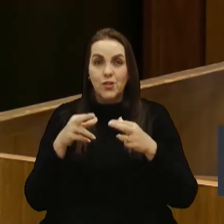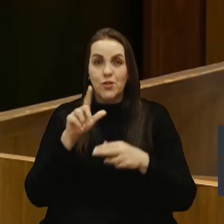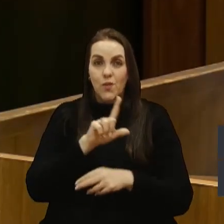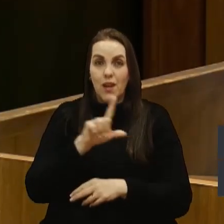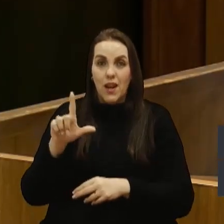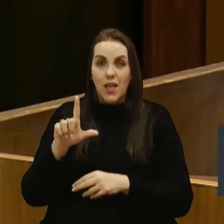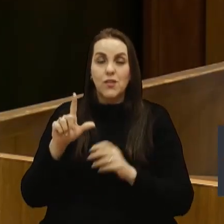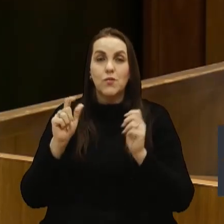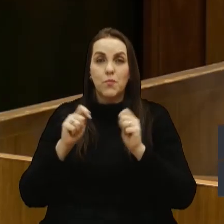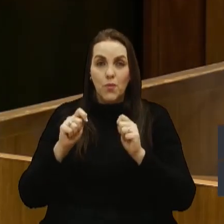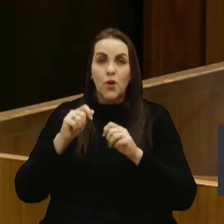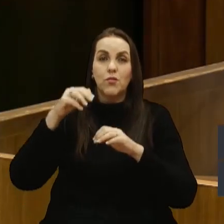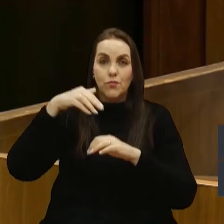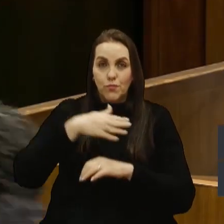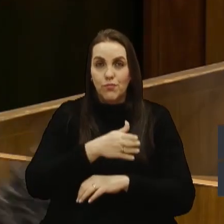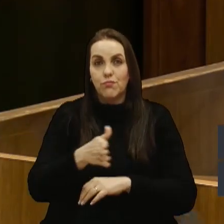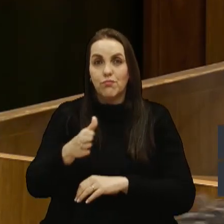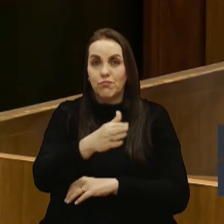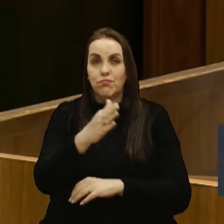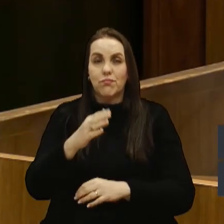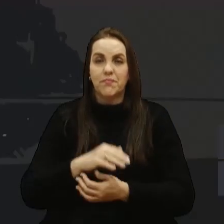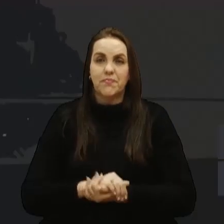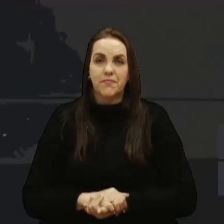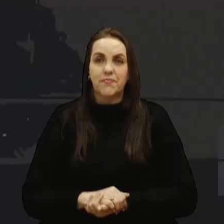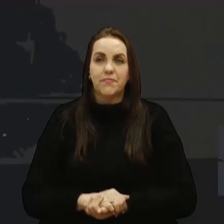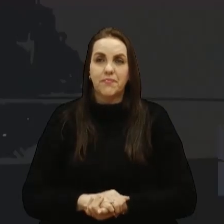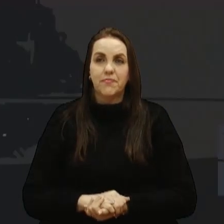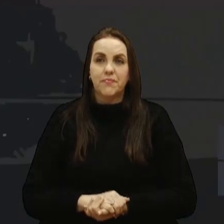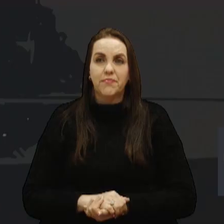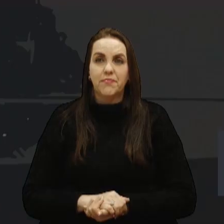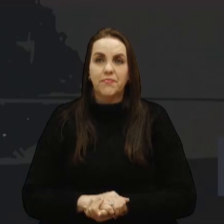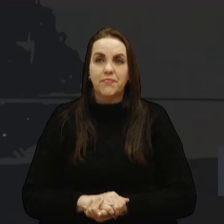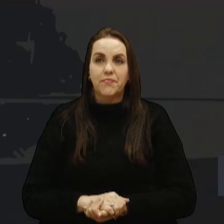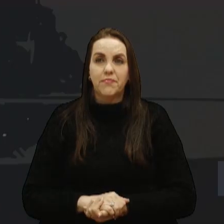entrar por ali. Próximo. Tem mais?